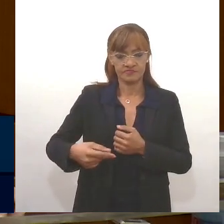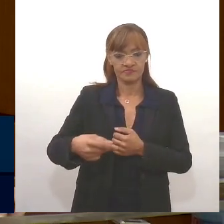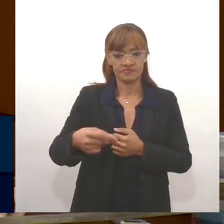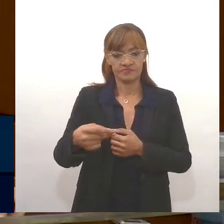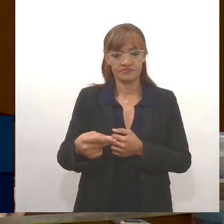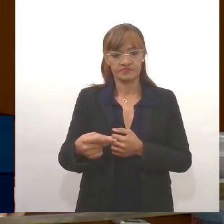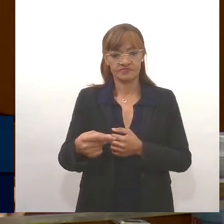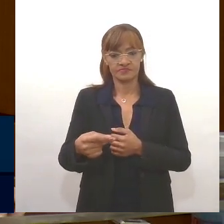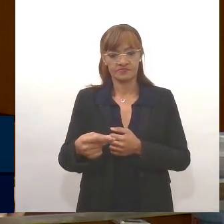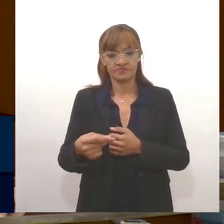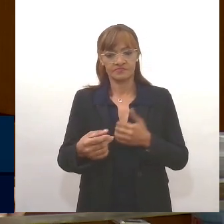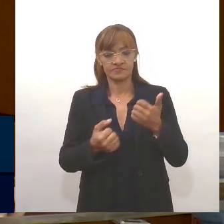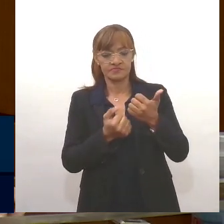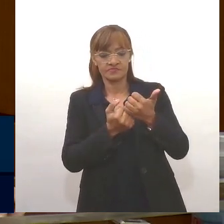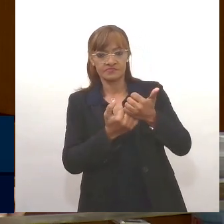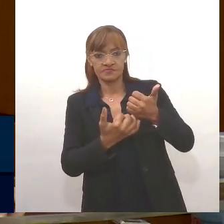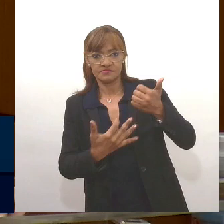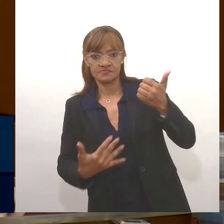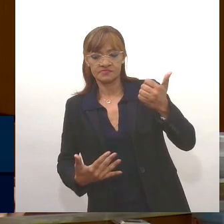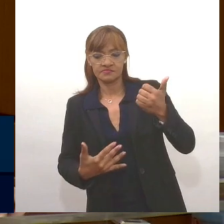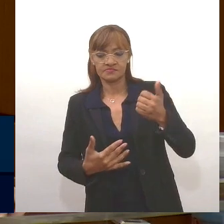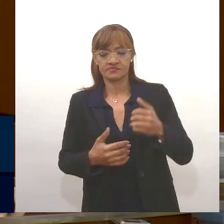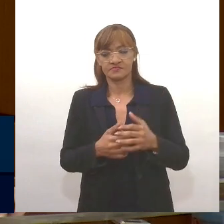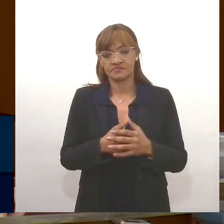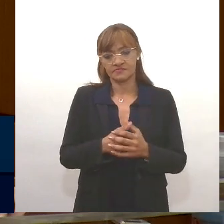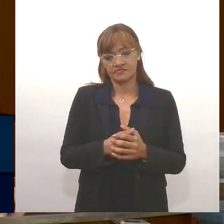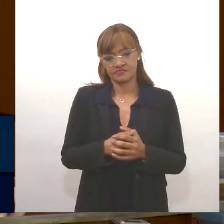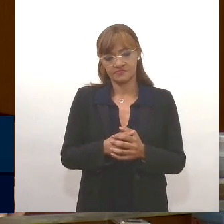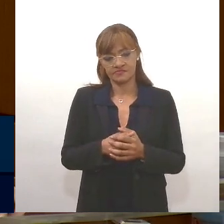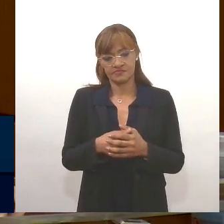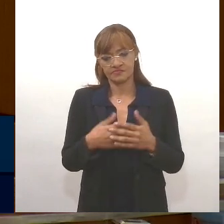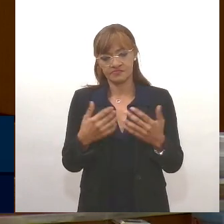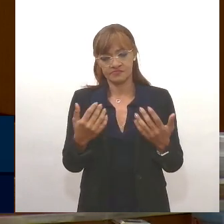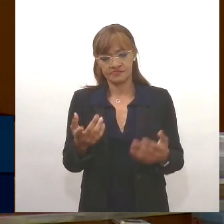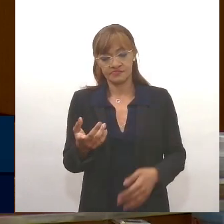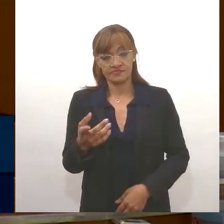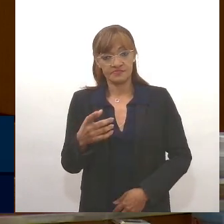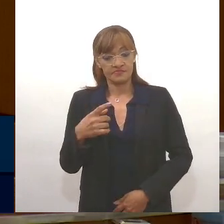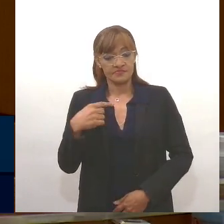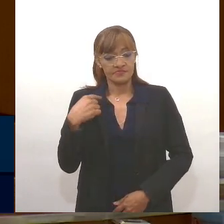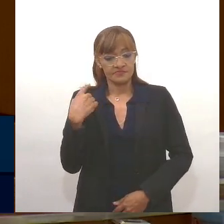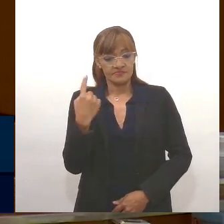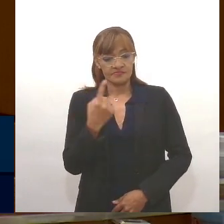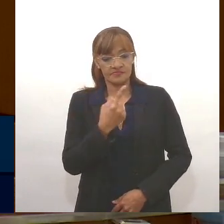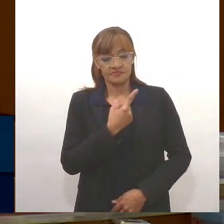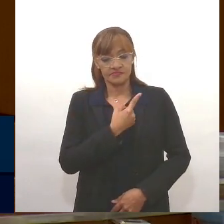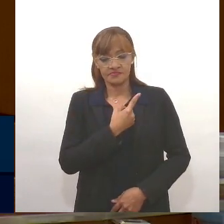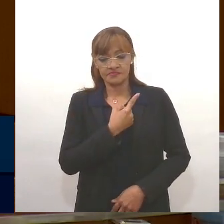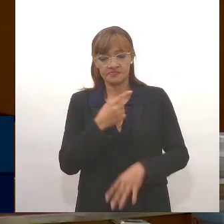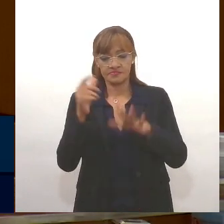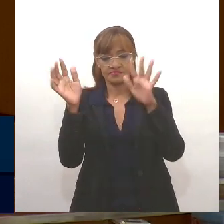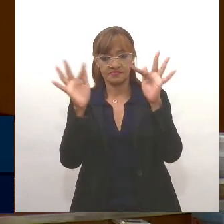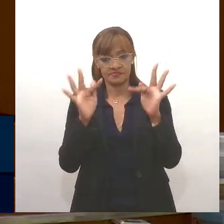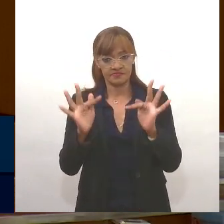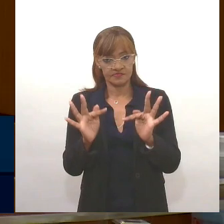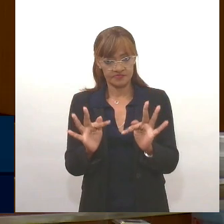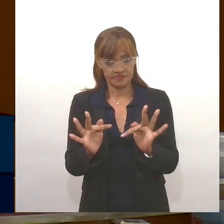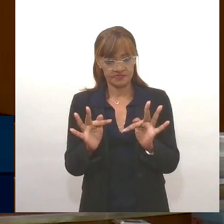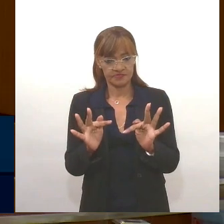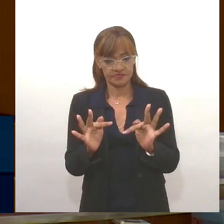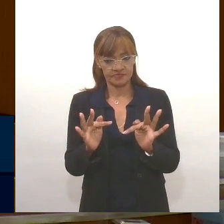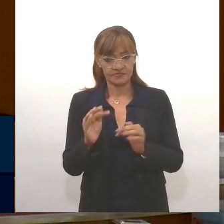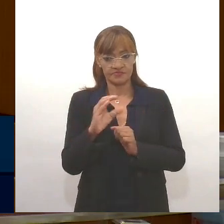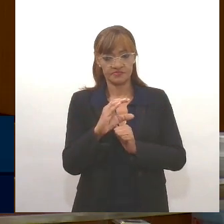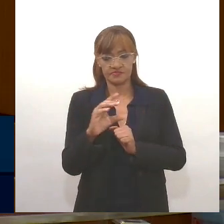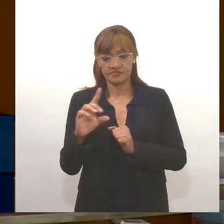mesas diretoras e para nossa felicidade o Coordenador Geral